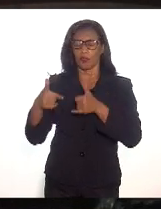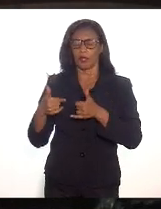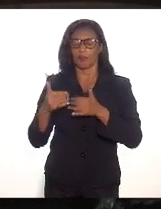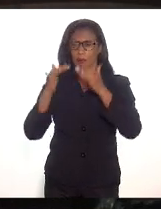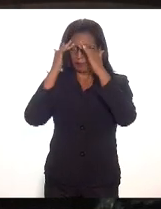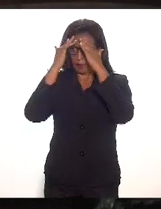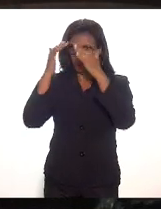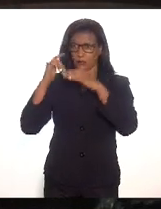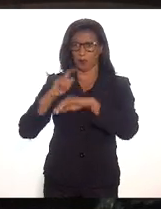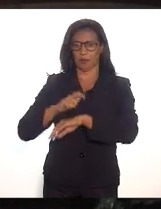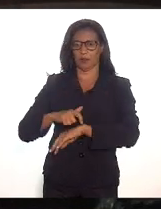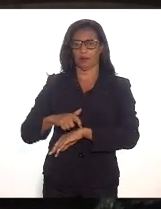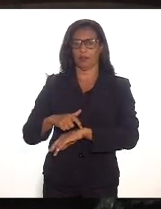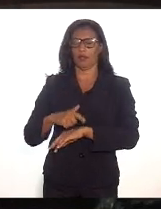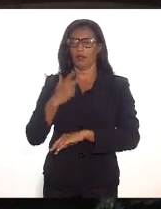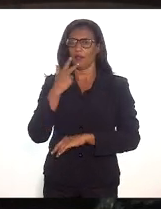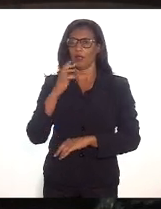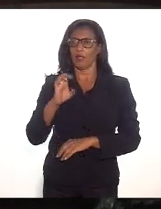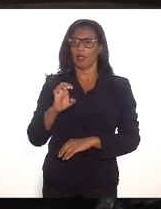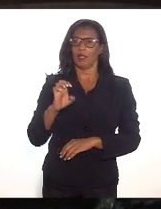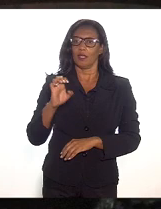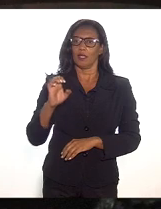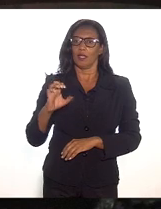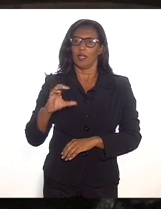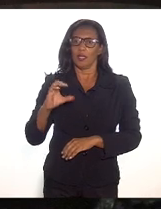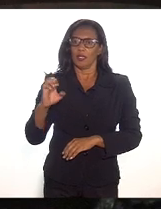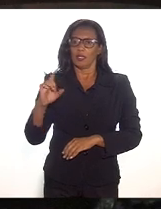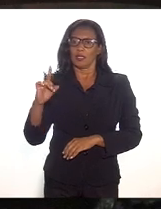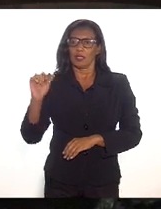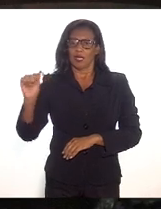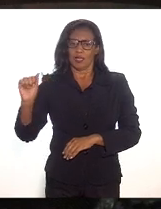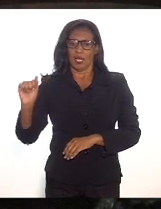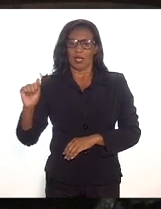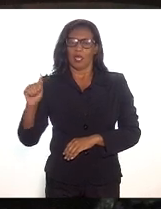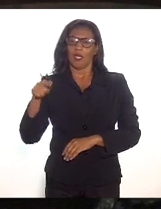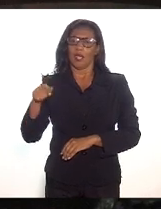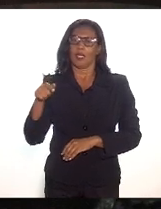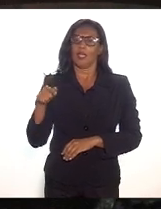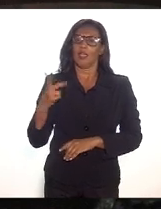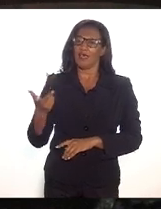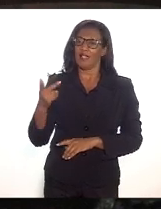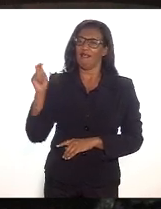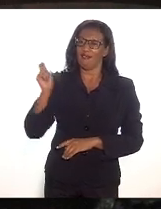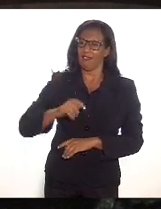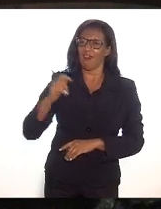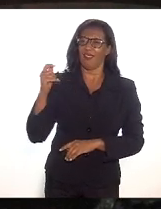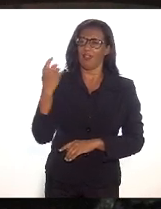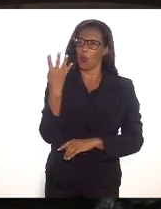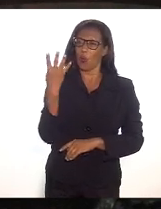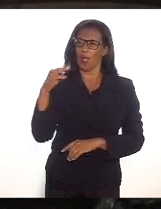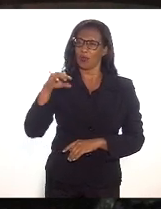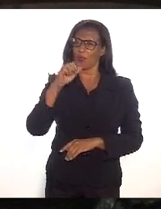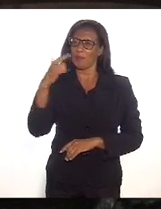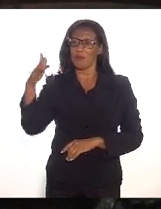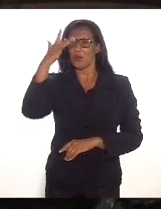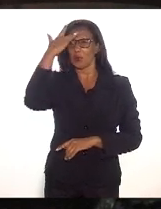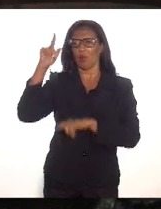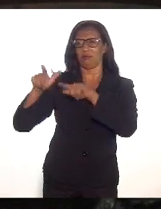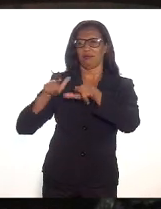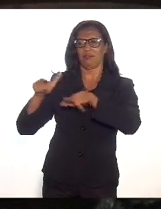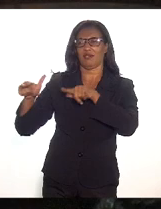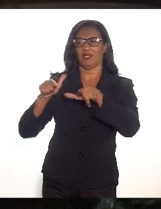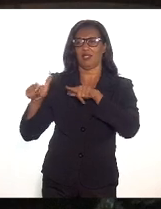tempo, dizer que a SEDAI é uma empresa superavitária, que tem mais de 4 mil técnicos e